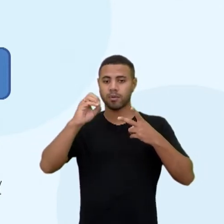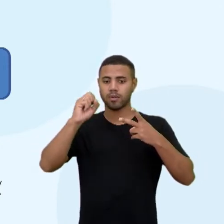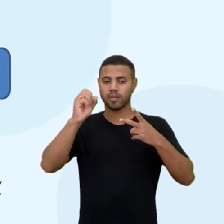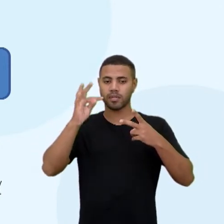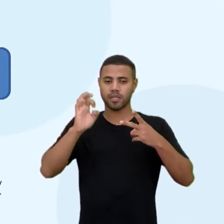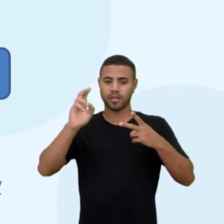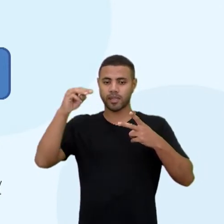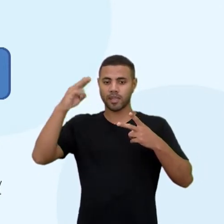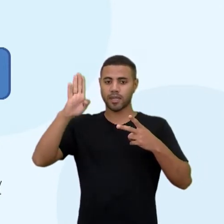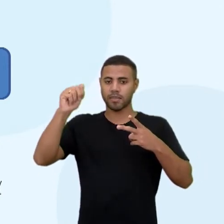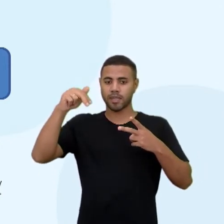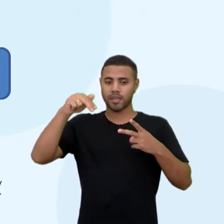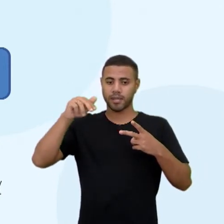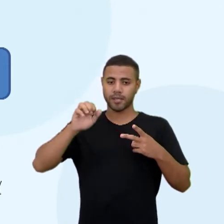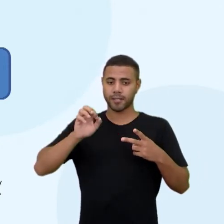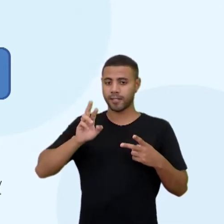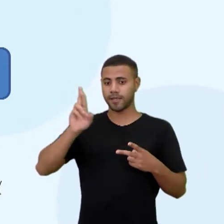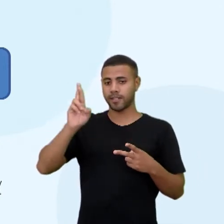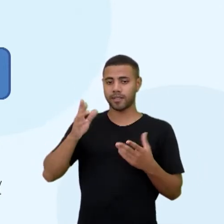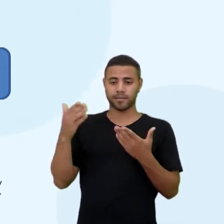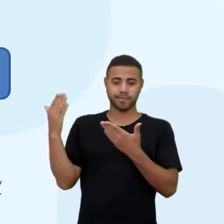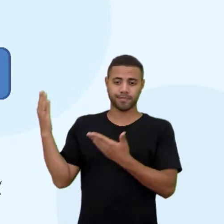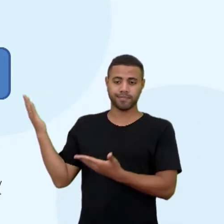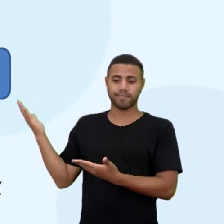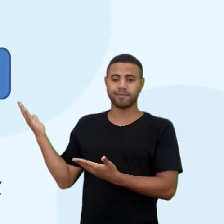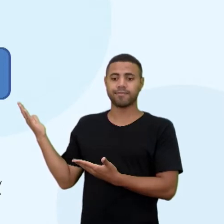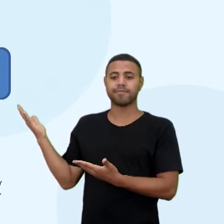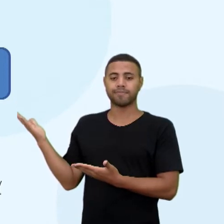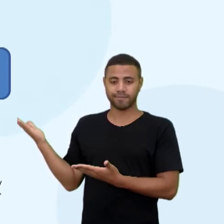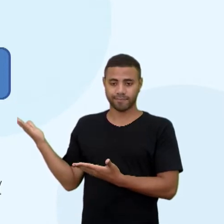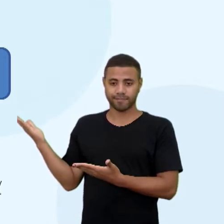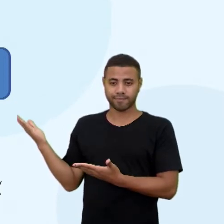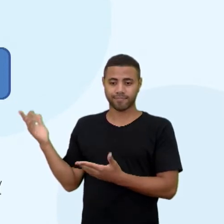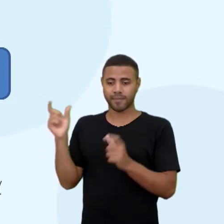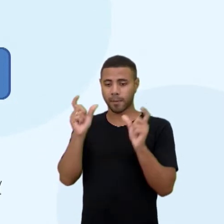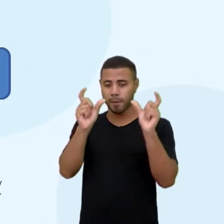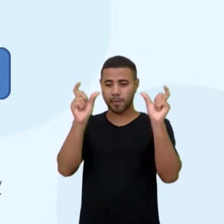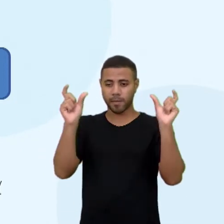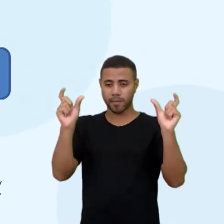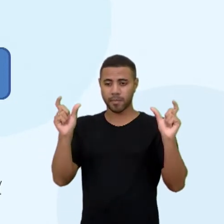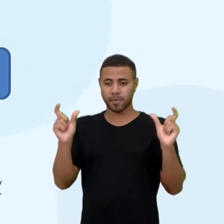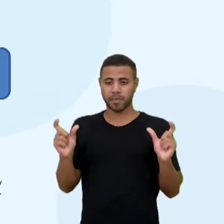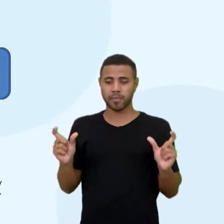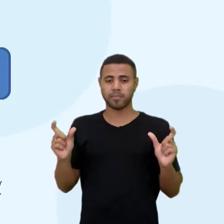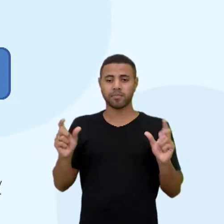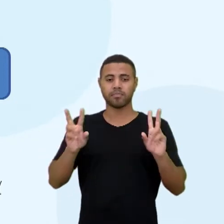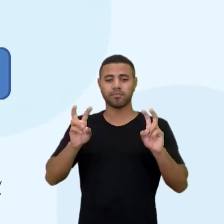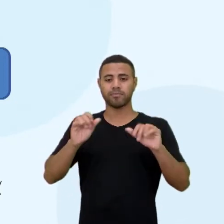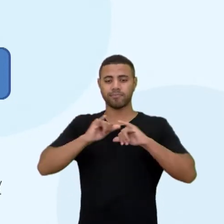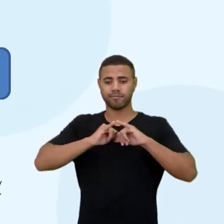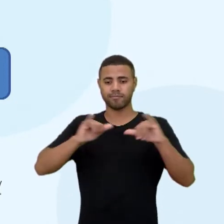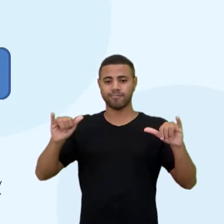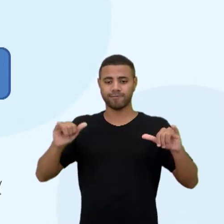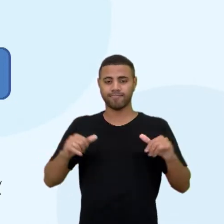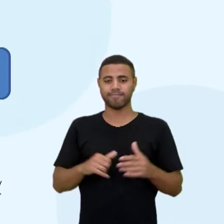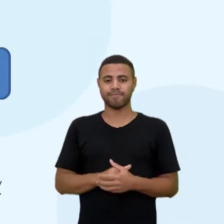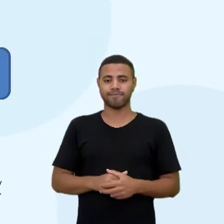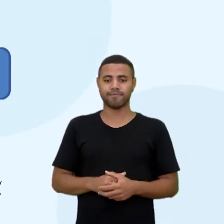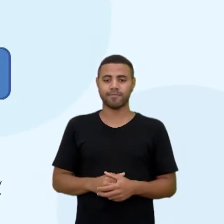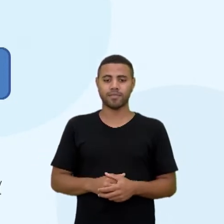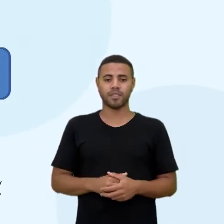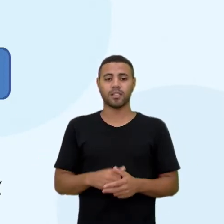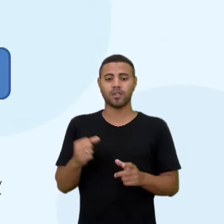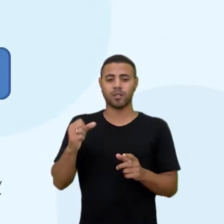uma sugestão na construção do mapa mental de vocês. Entendemos um pouco também sobre o conceito do social ADS, que é